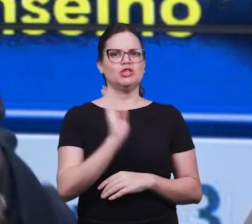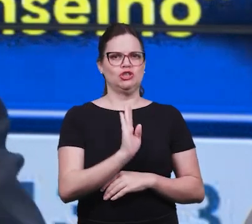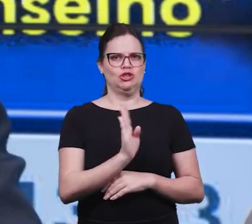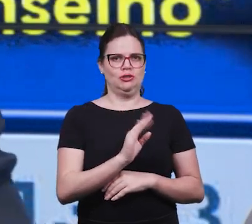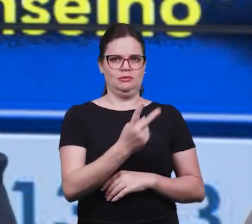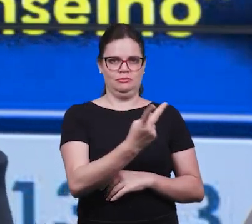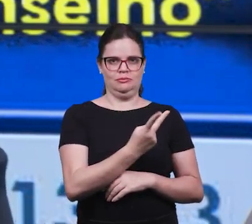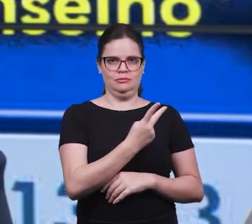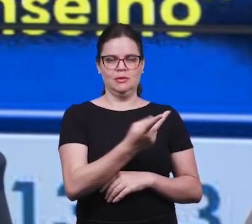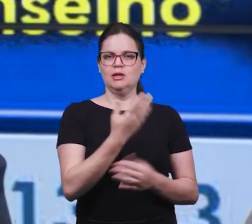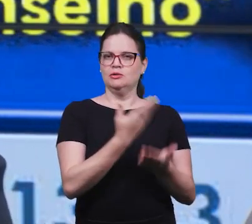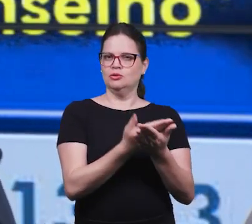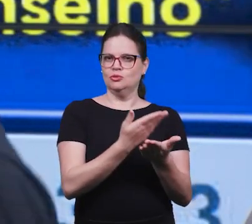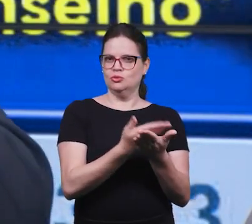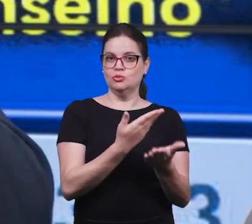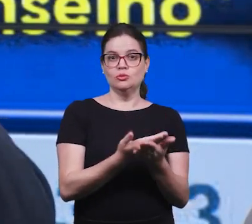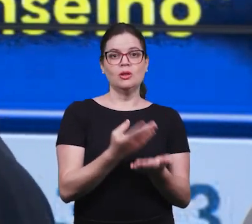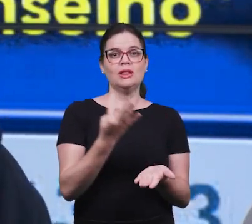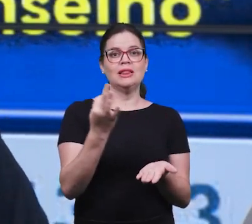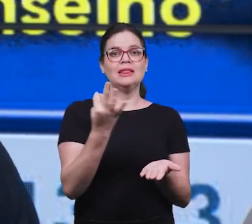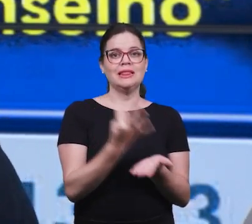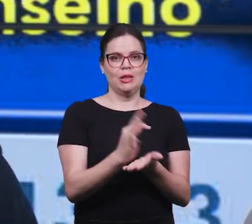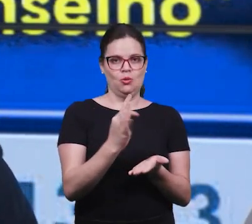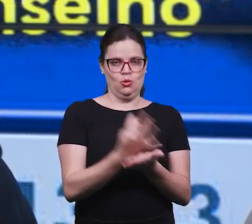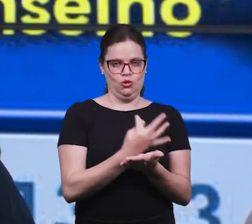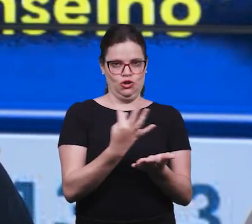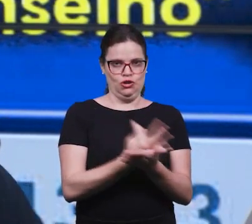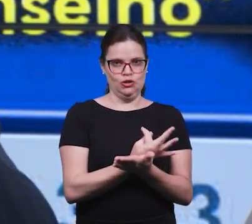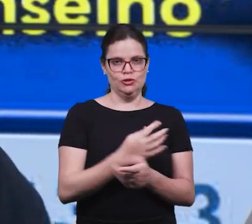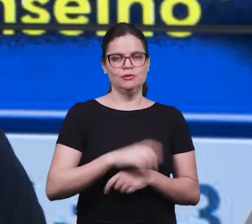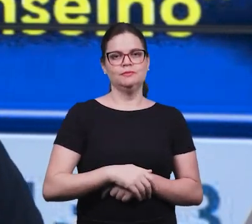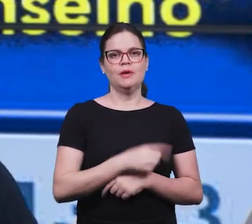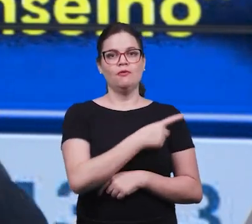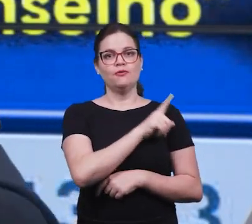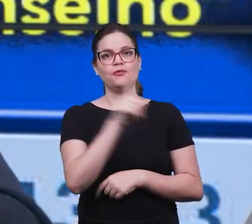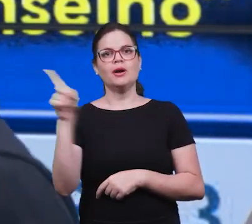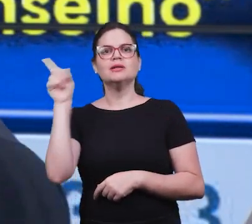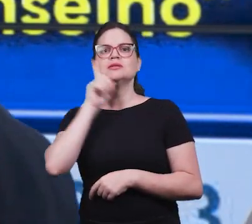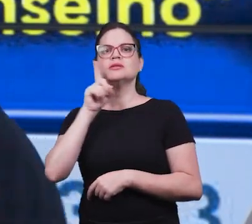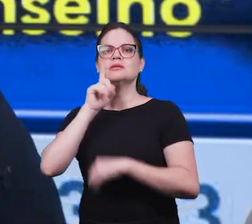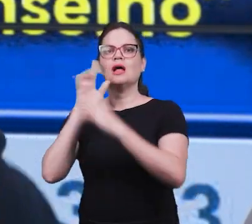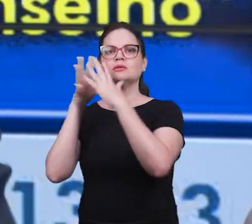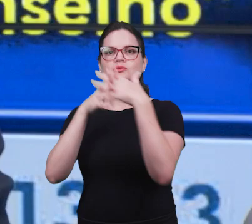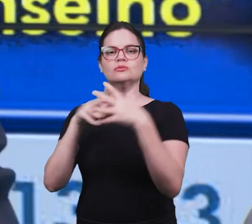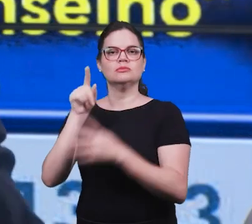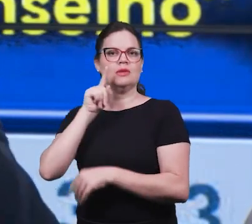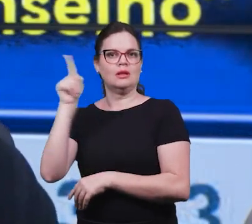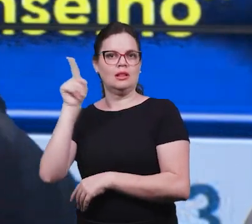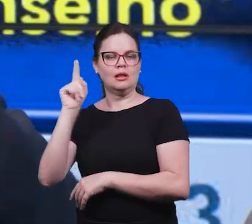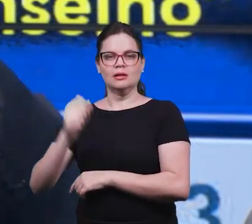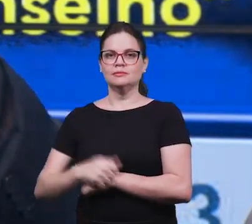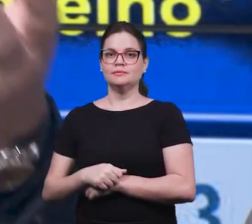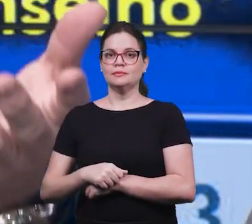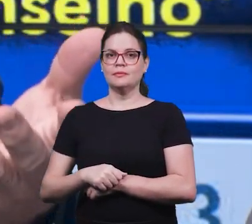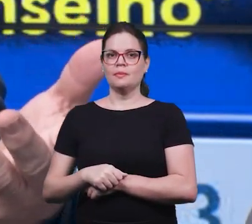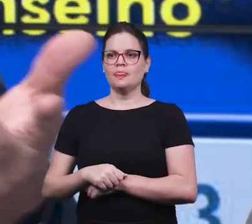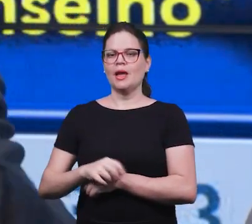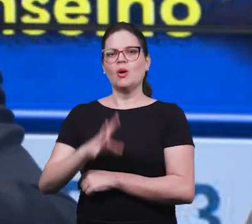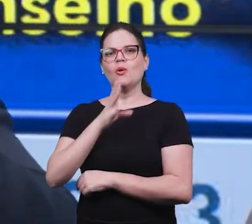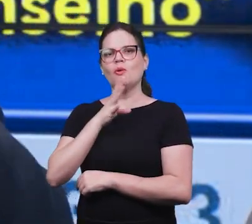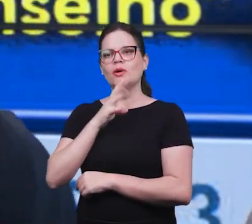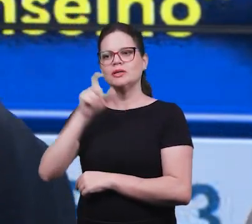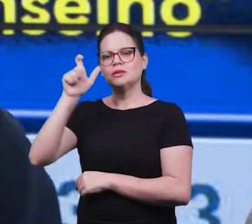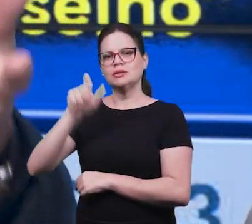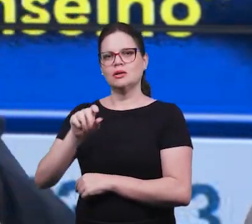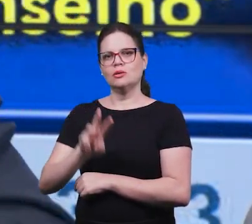2 estudaram teologia, foram nos Estados Unidos e conheceram lá nos Estados Unidos um desses